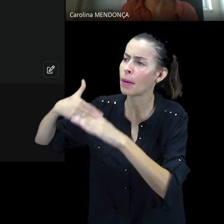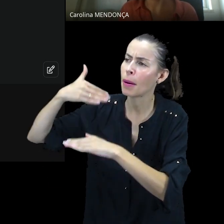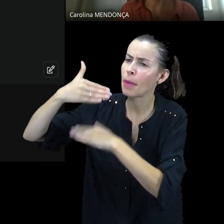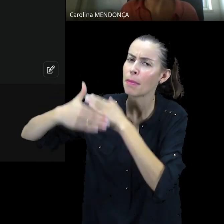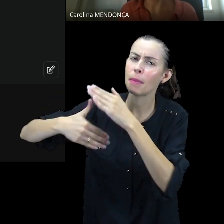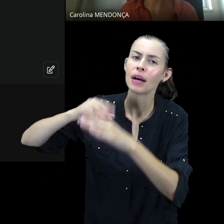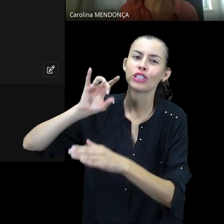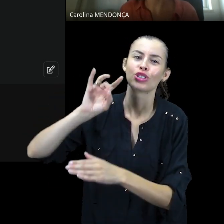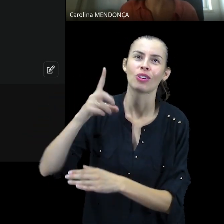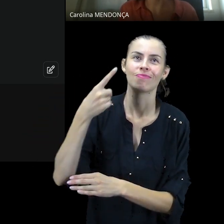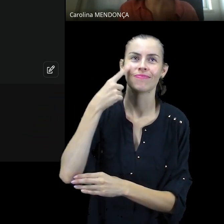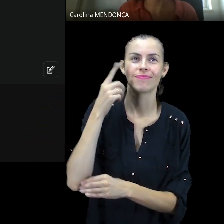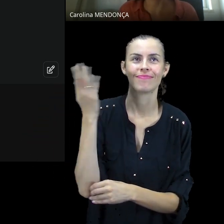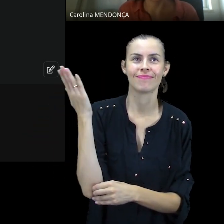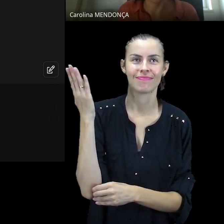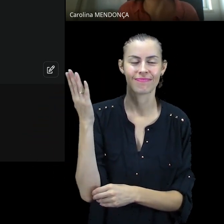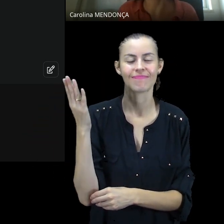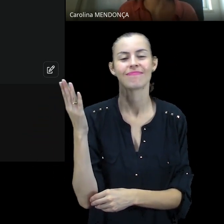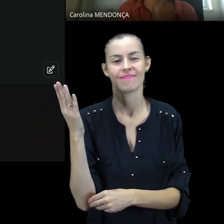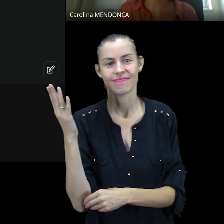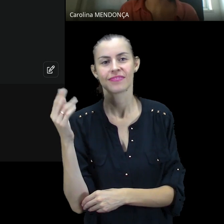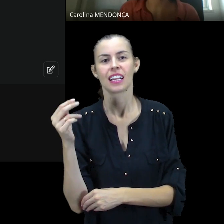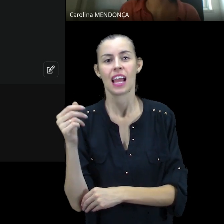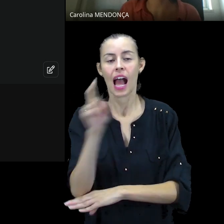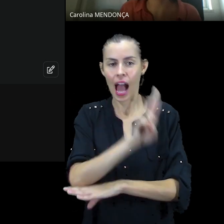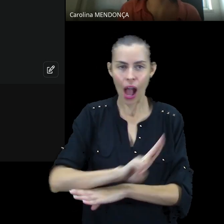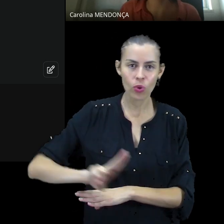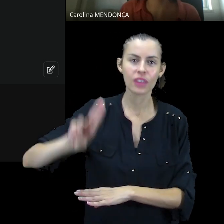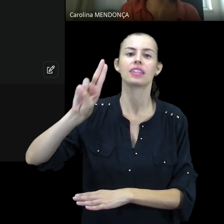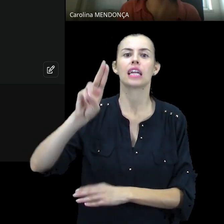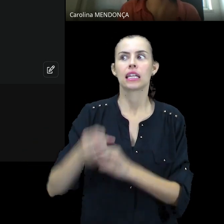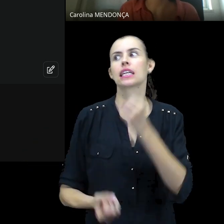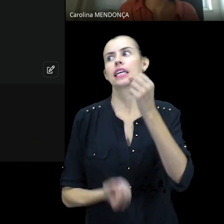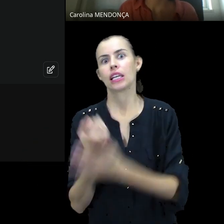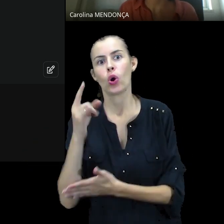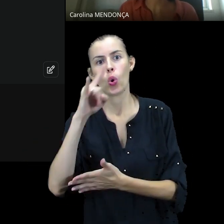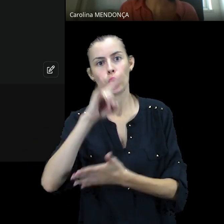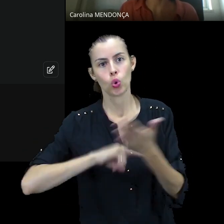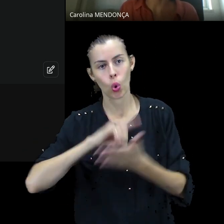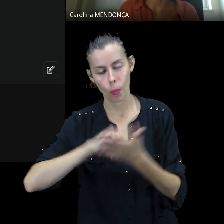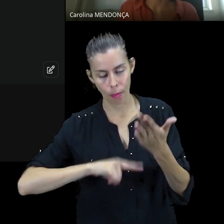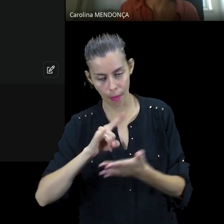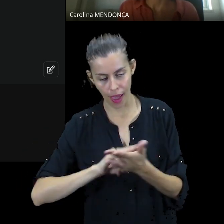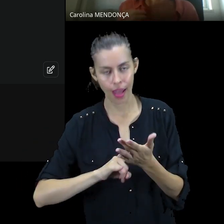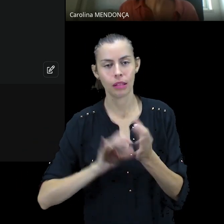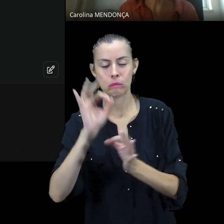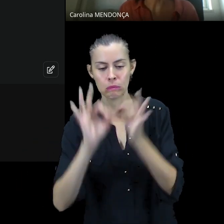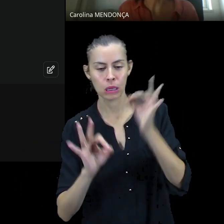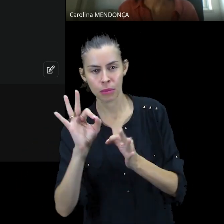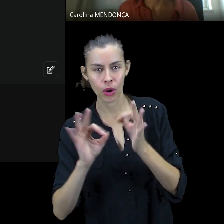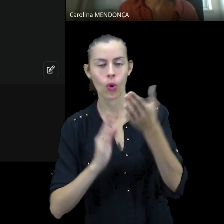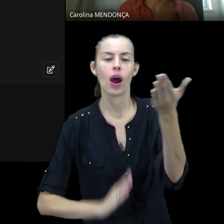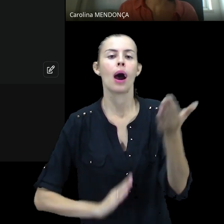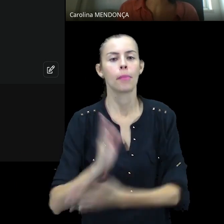institucionalizada dentro da universidade dizendo de que maneira isso deve ocorrer, a gente só conseguiu fazer em 2023. E por quê?